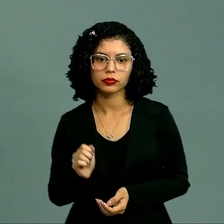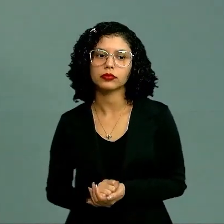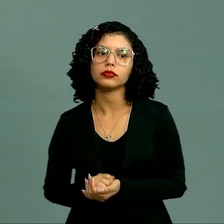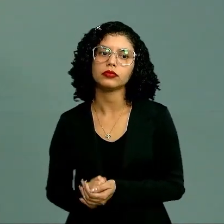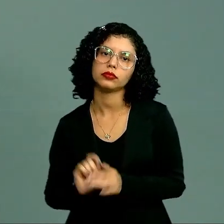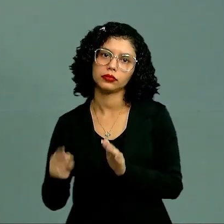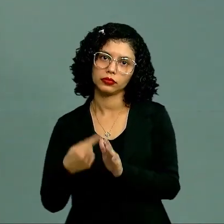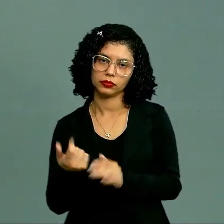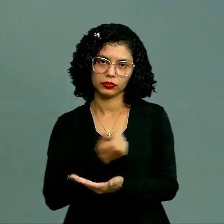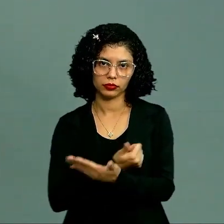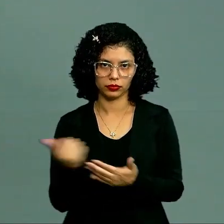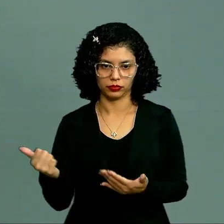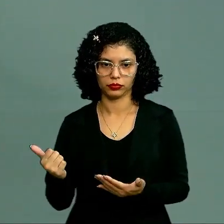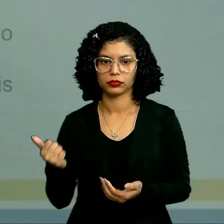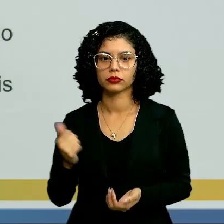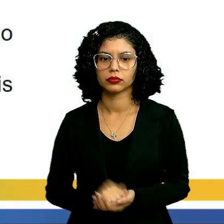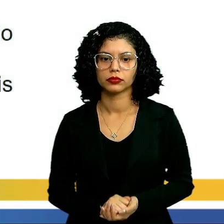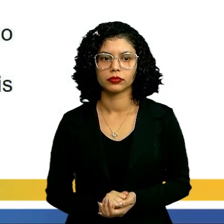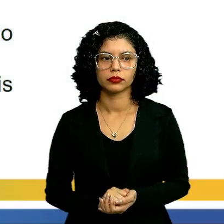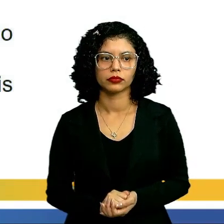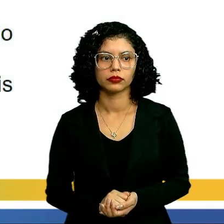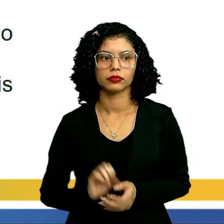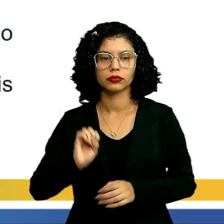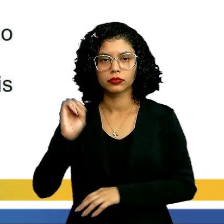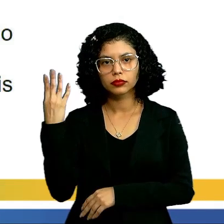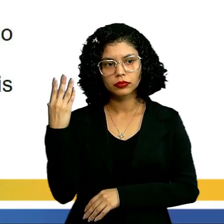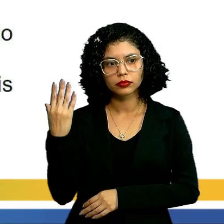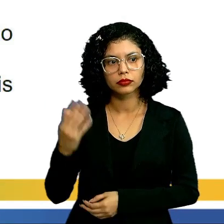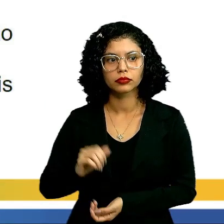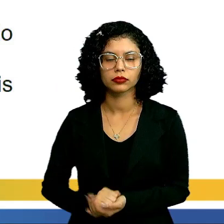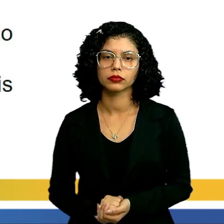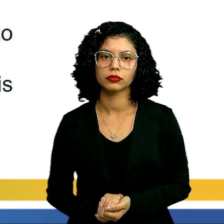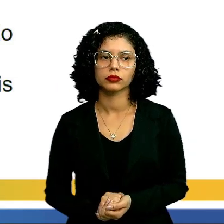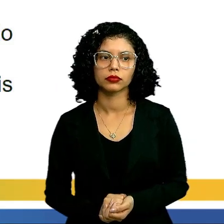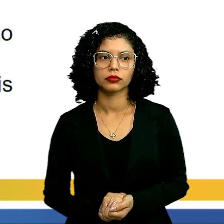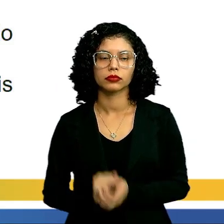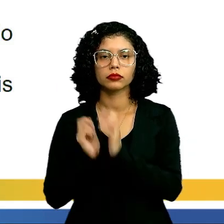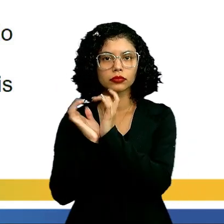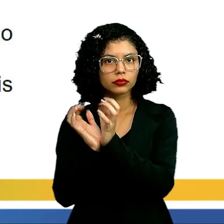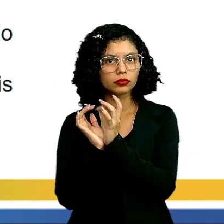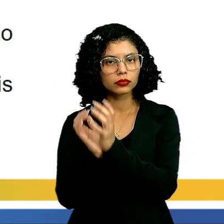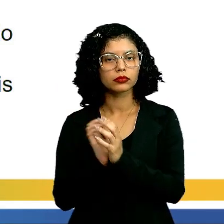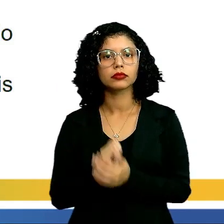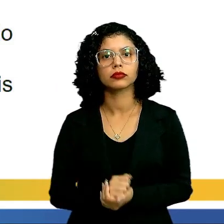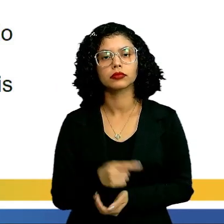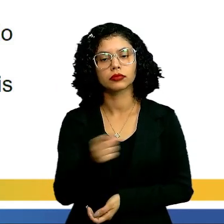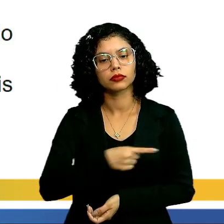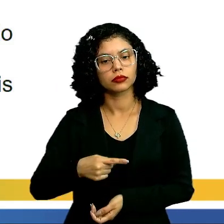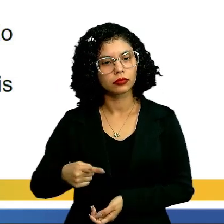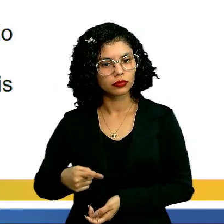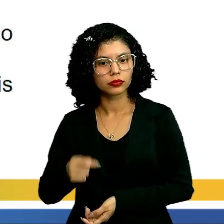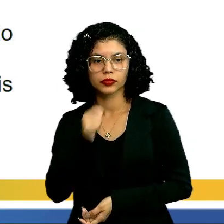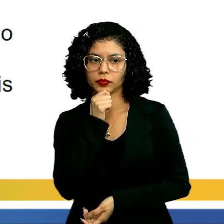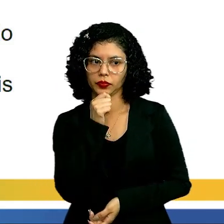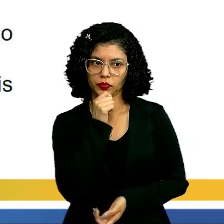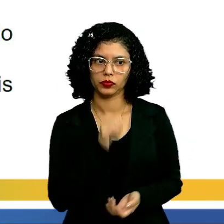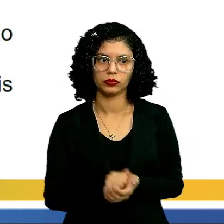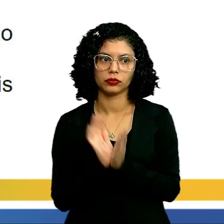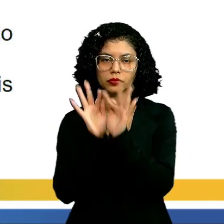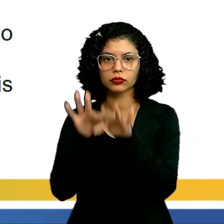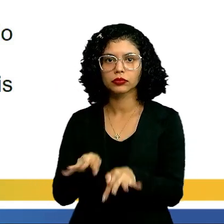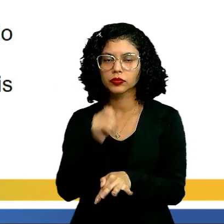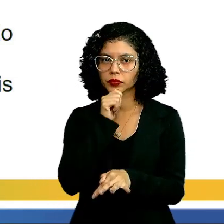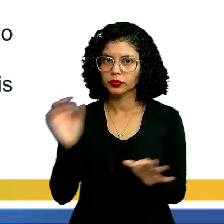Na primeira ação, quando ele causou esse dano no cérebro do rato, ele não tinha a finalidade